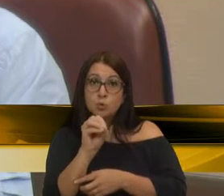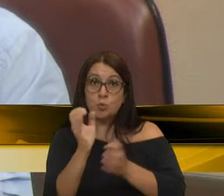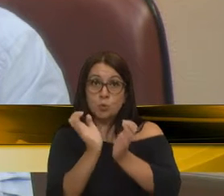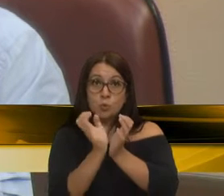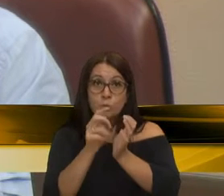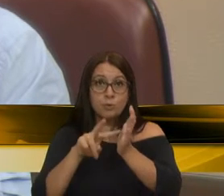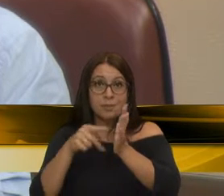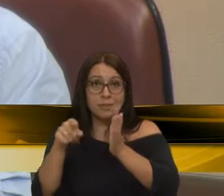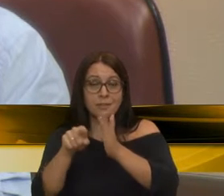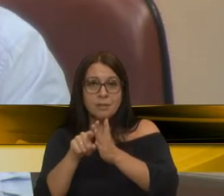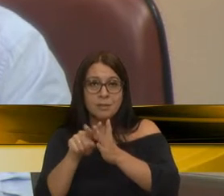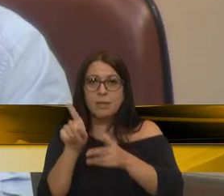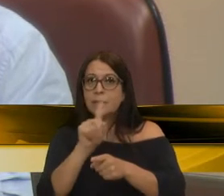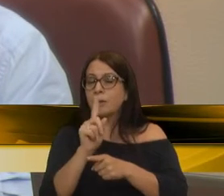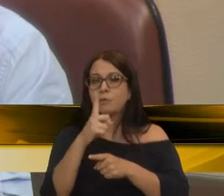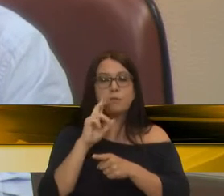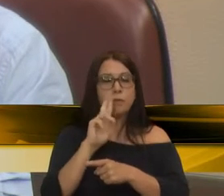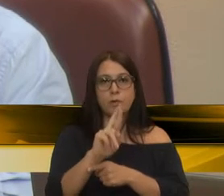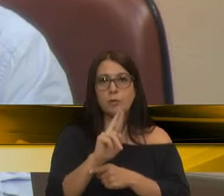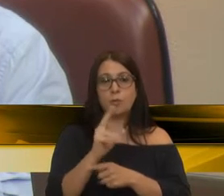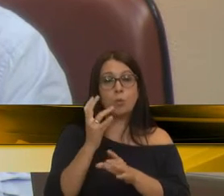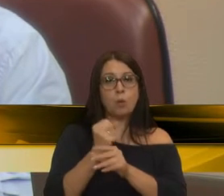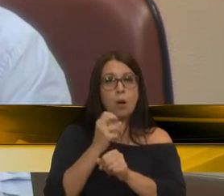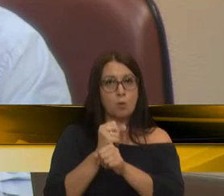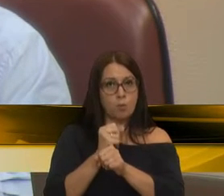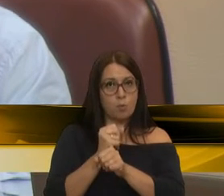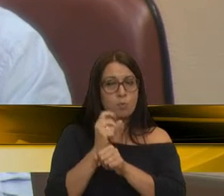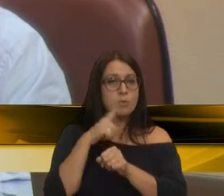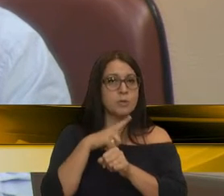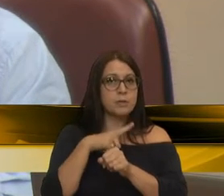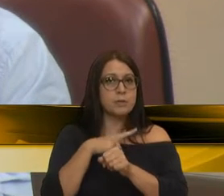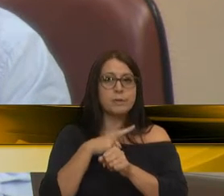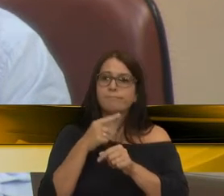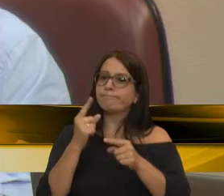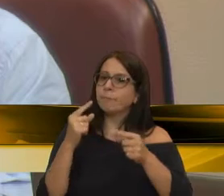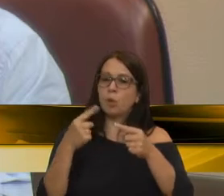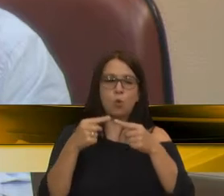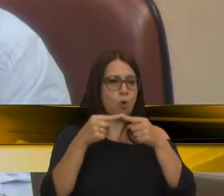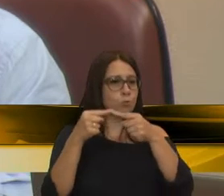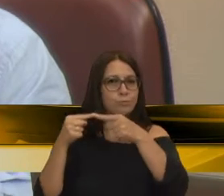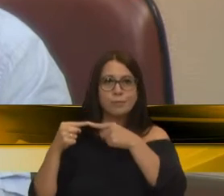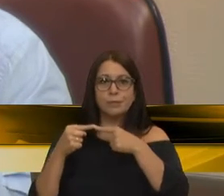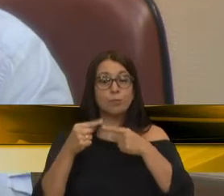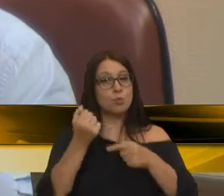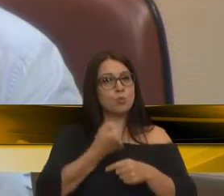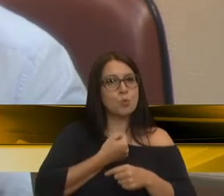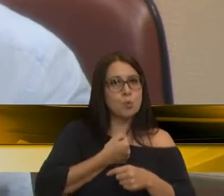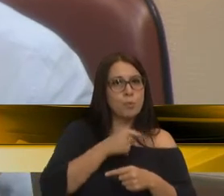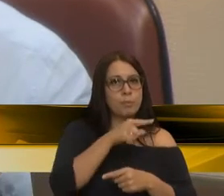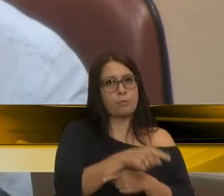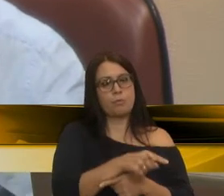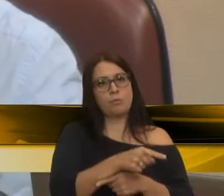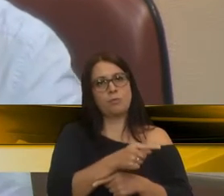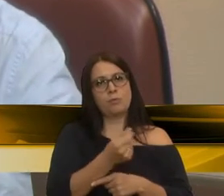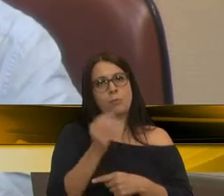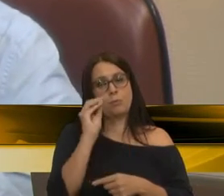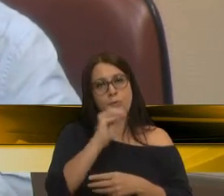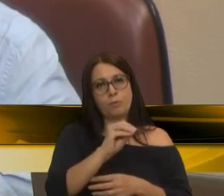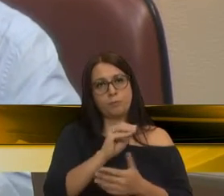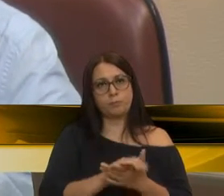que não anuiu com referido cálculo por haver divergência com alguns índices e valores colocados